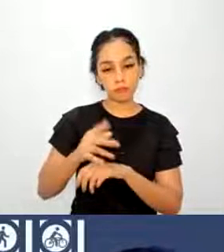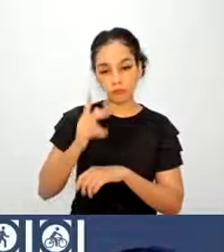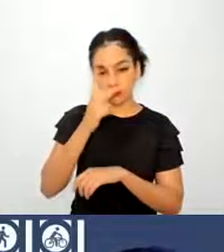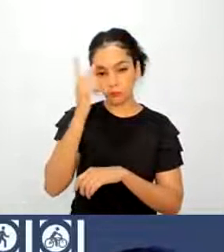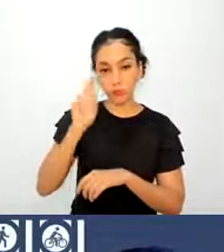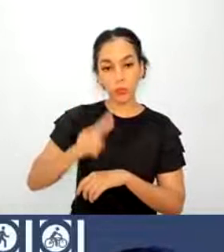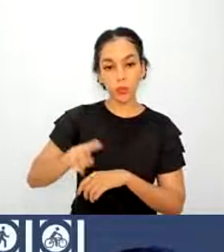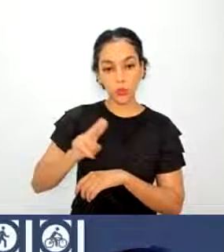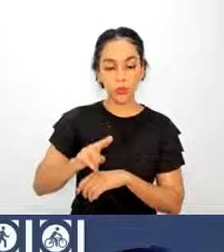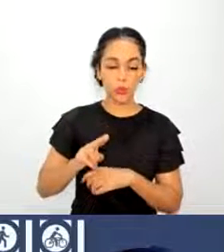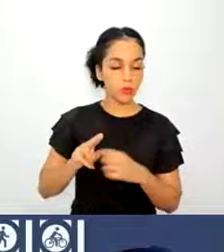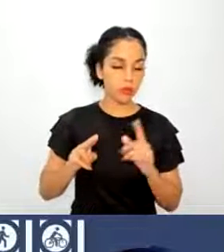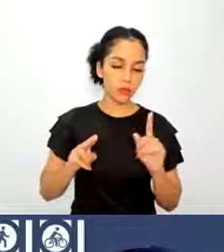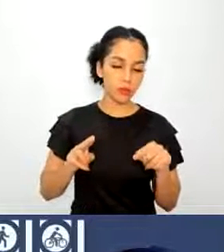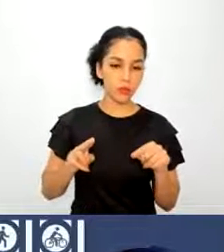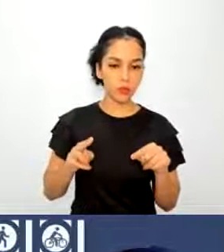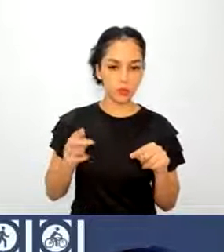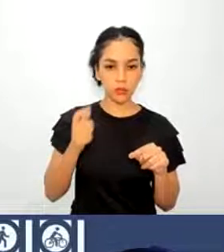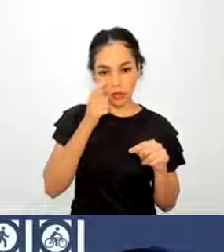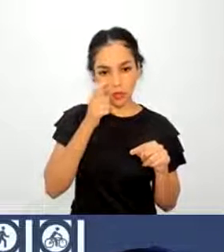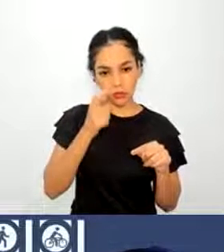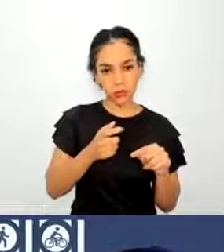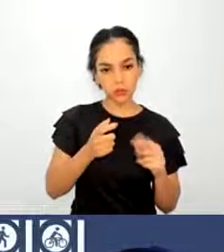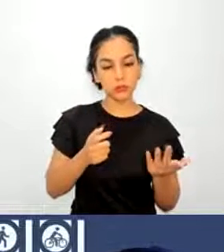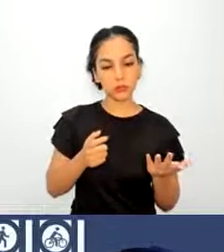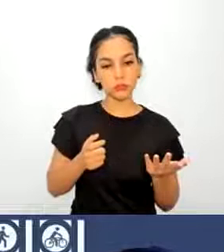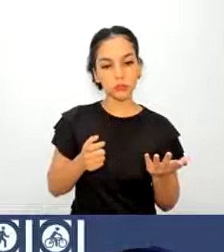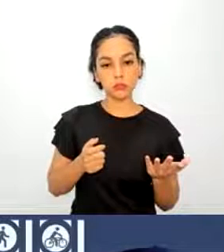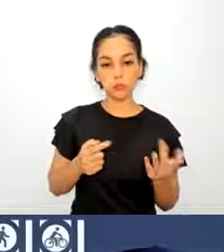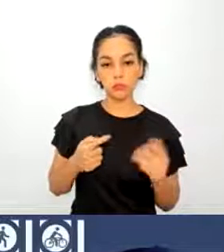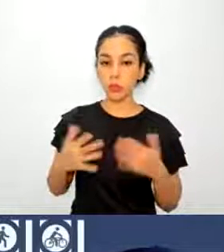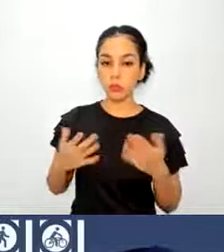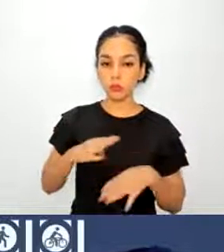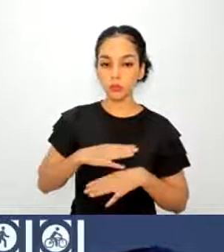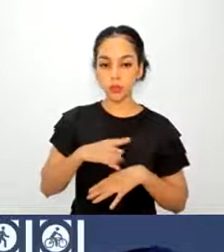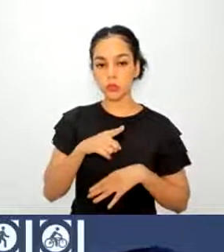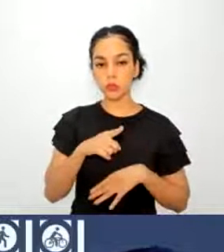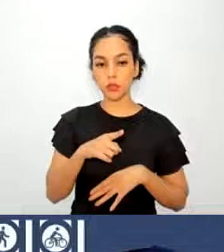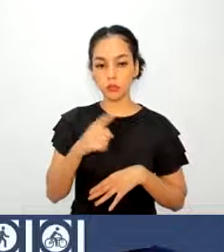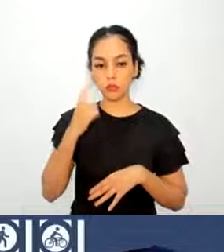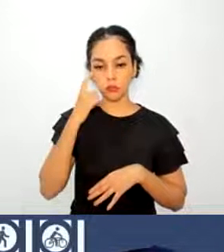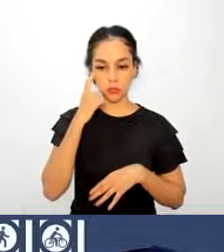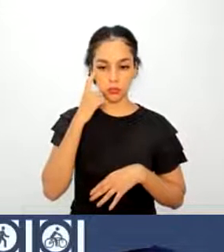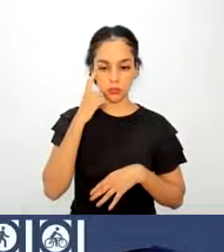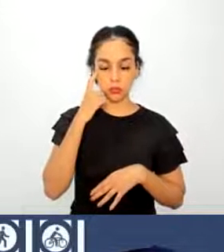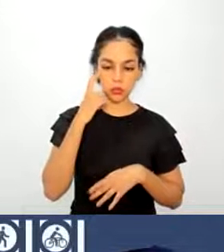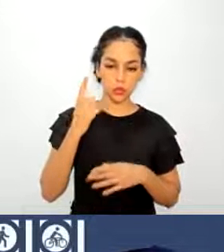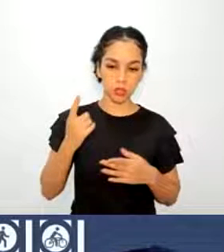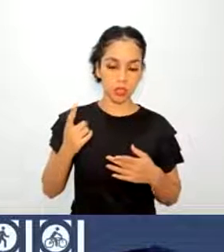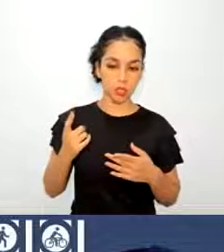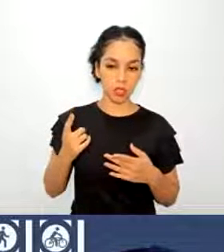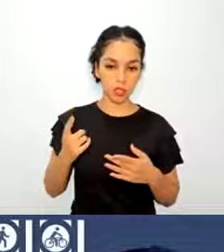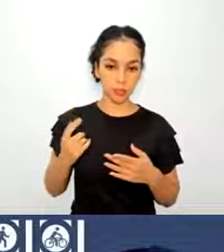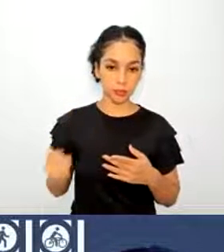ela é extremamente interessante, né? De que forma você considera a importância